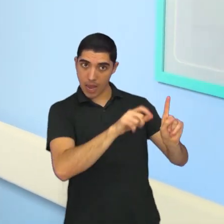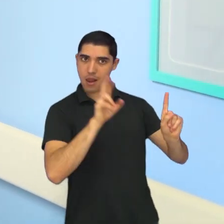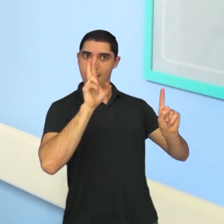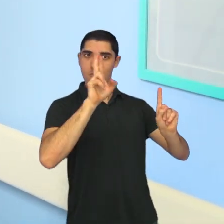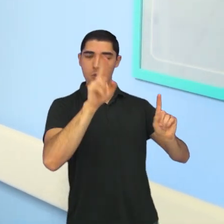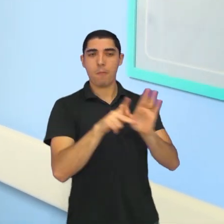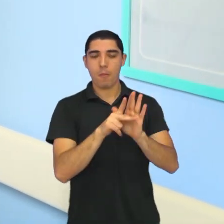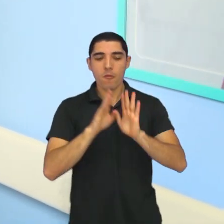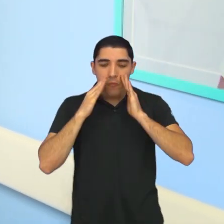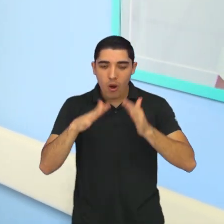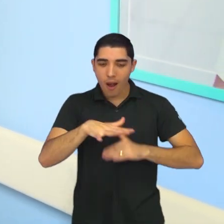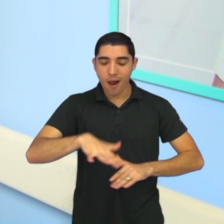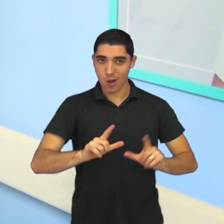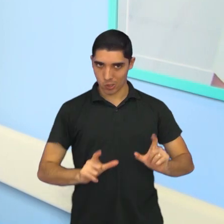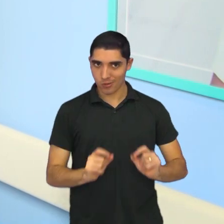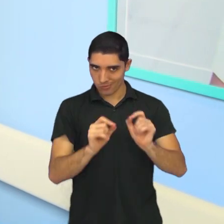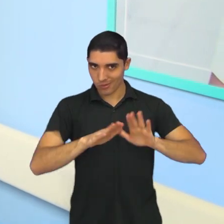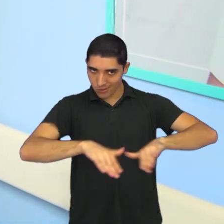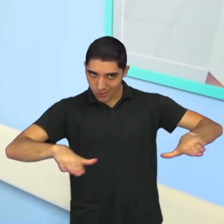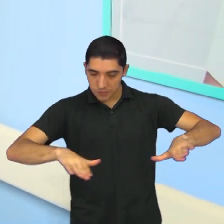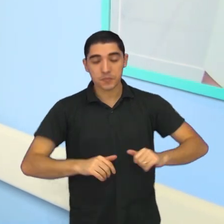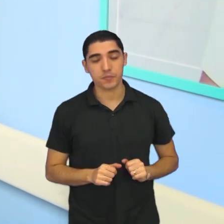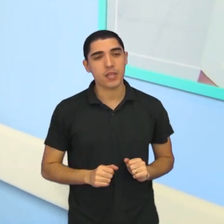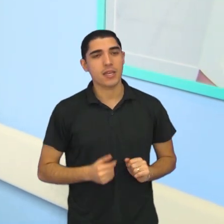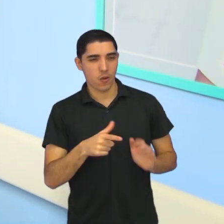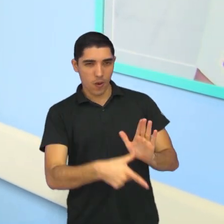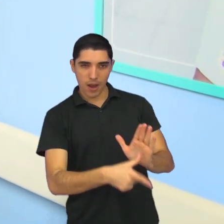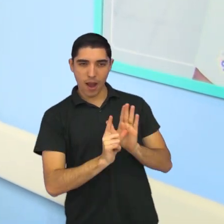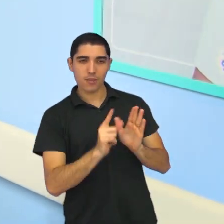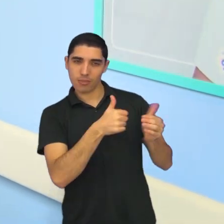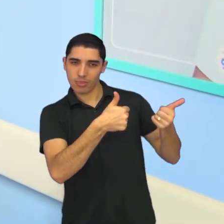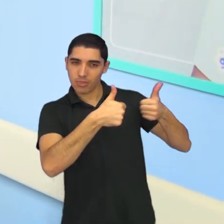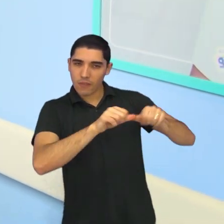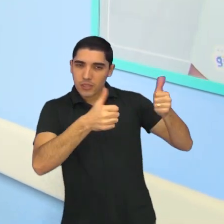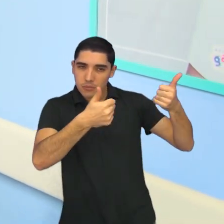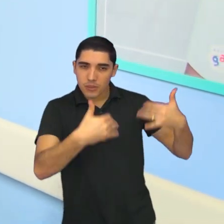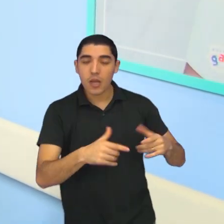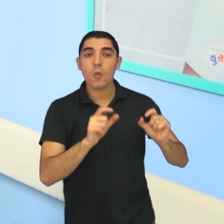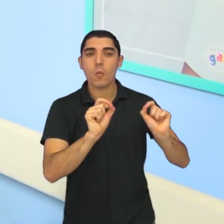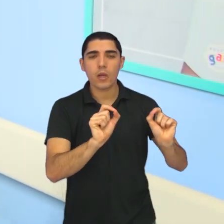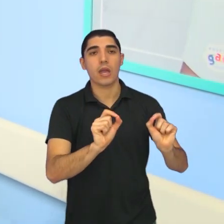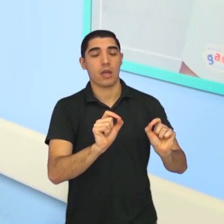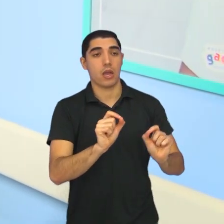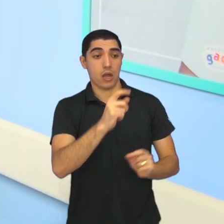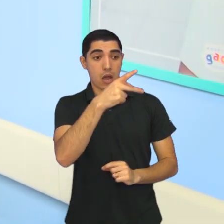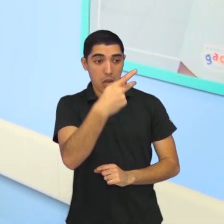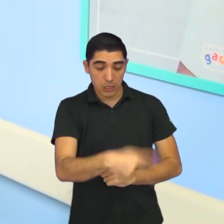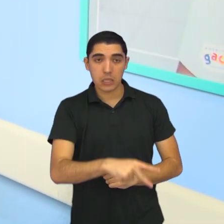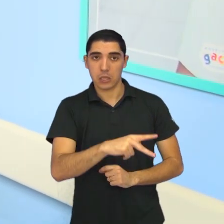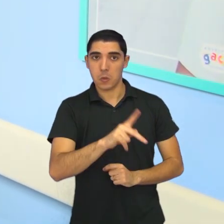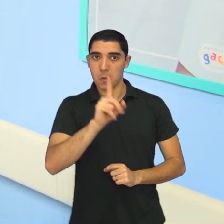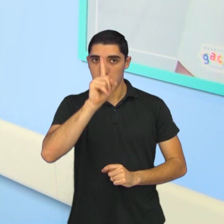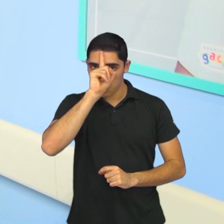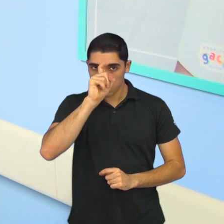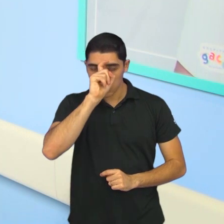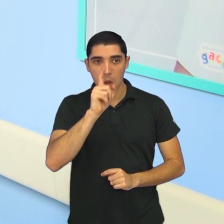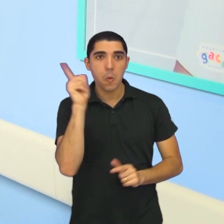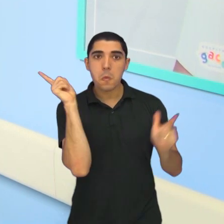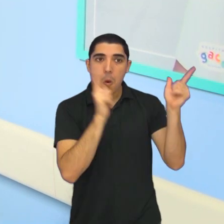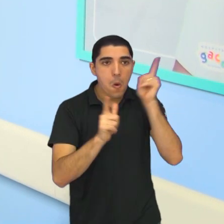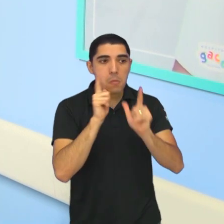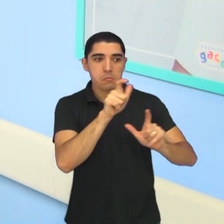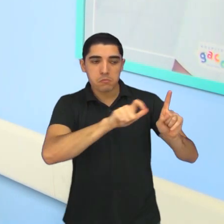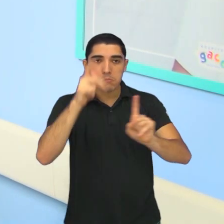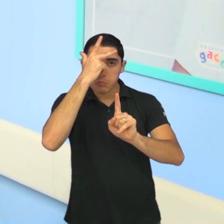referência quando o assunto é oncologia pediátrica. No bloco anterior, a Rose falava sobre a porcentagem, né, no